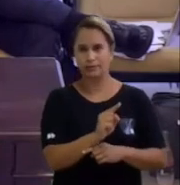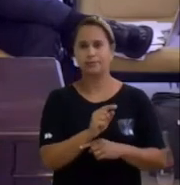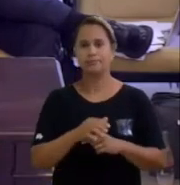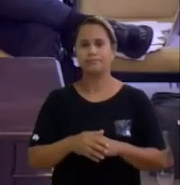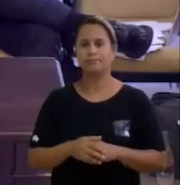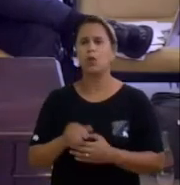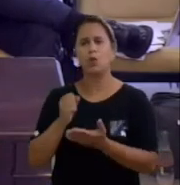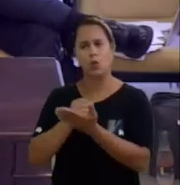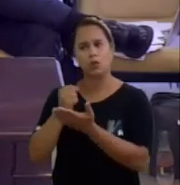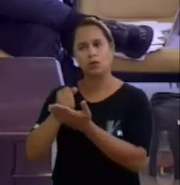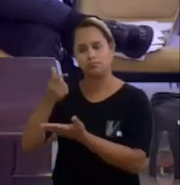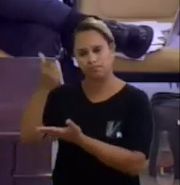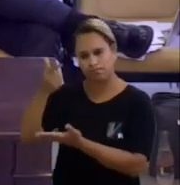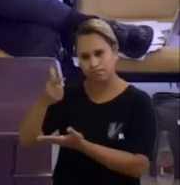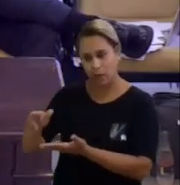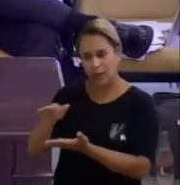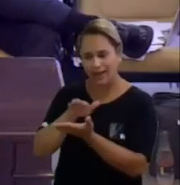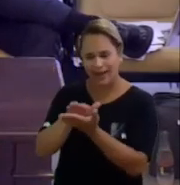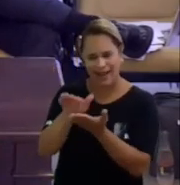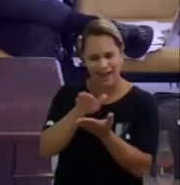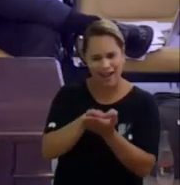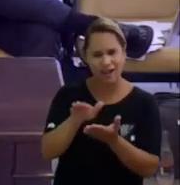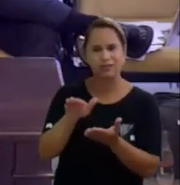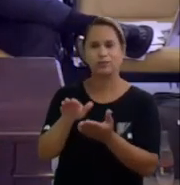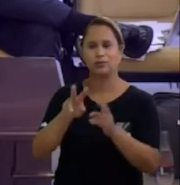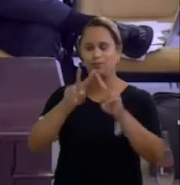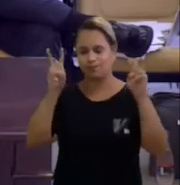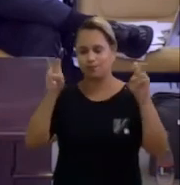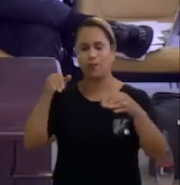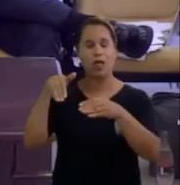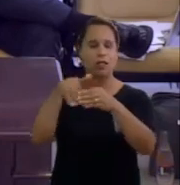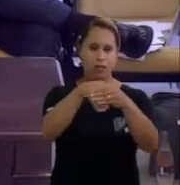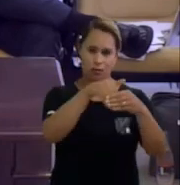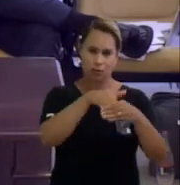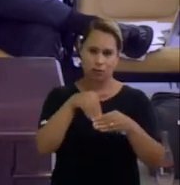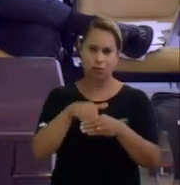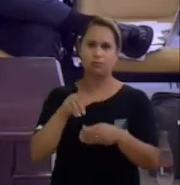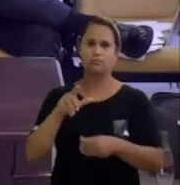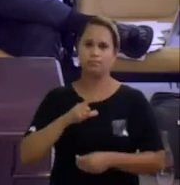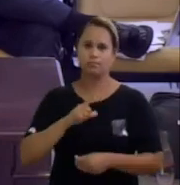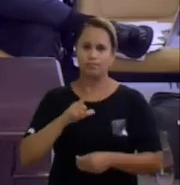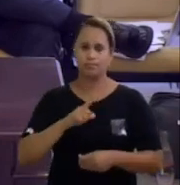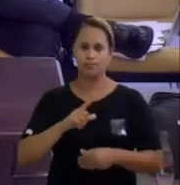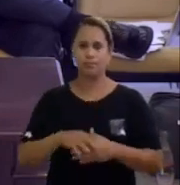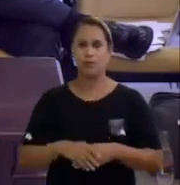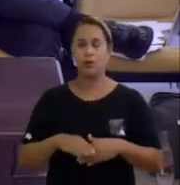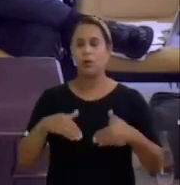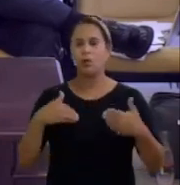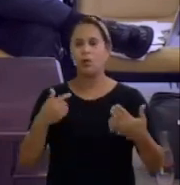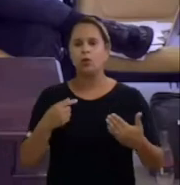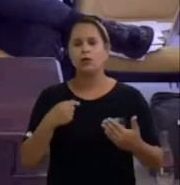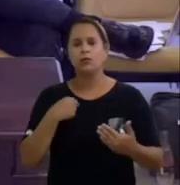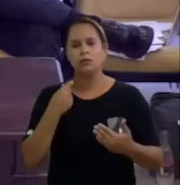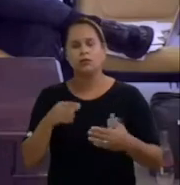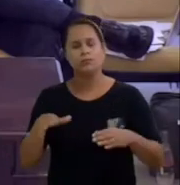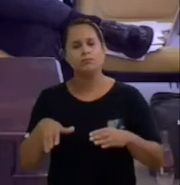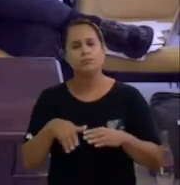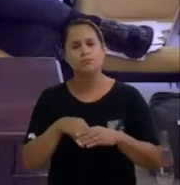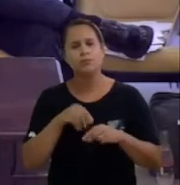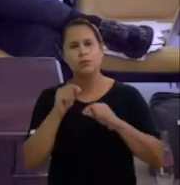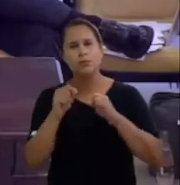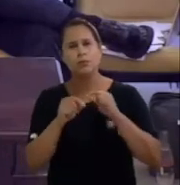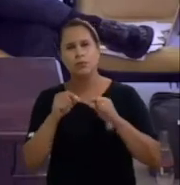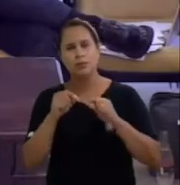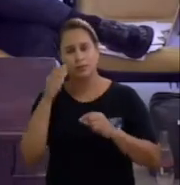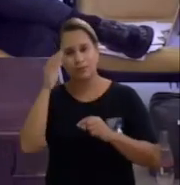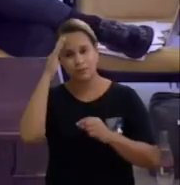muitos gastos mais tipicamente eleitorais. Então, quando nós adentramos nesses gastos e nessas